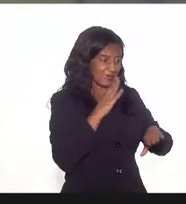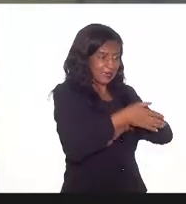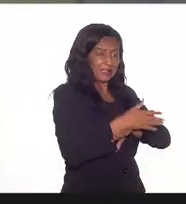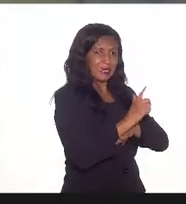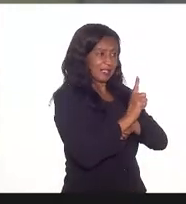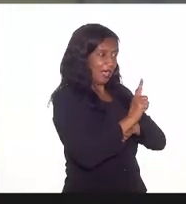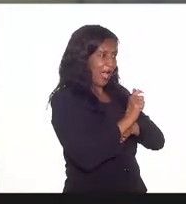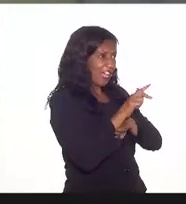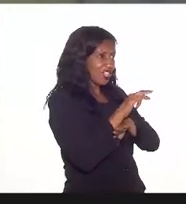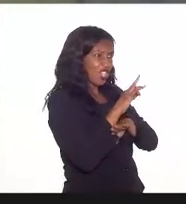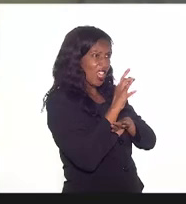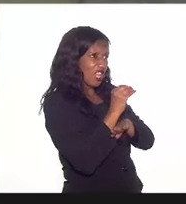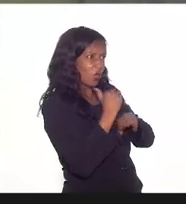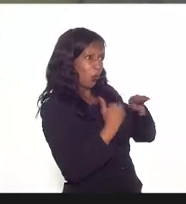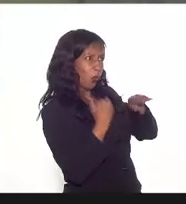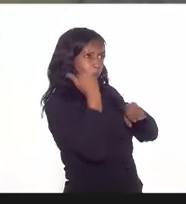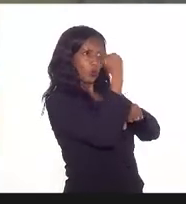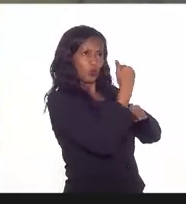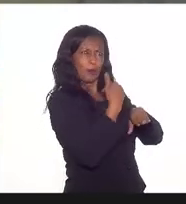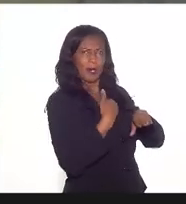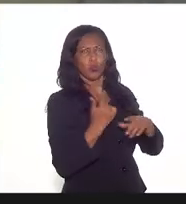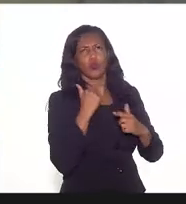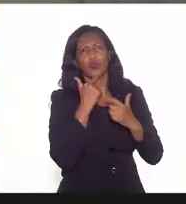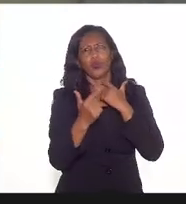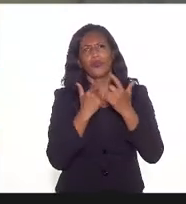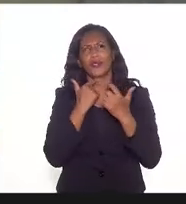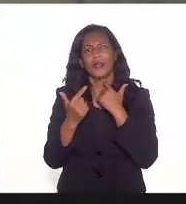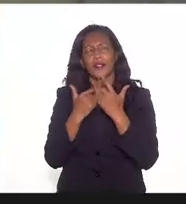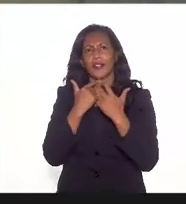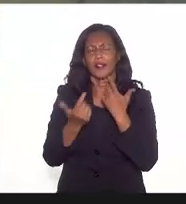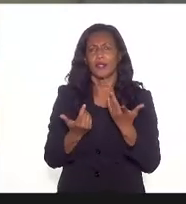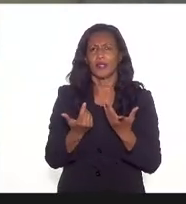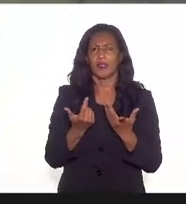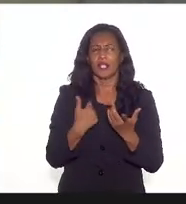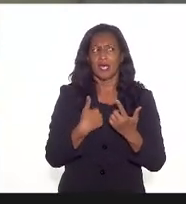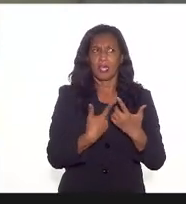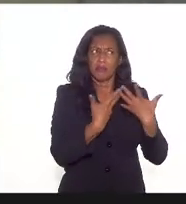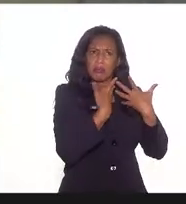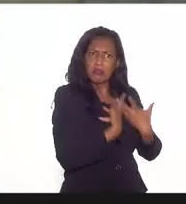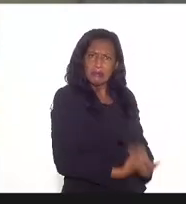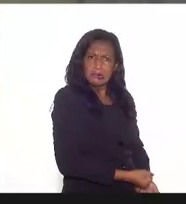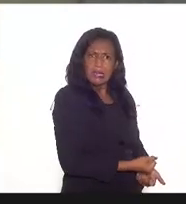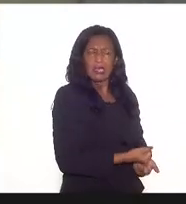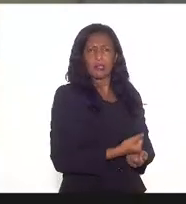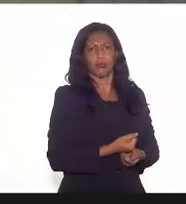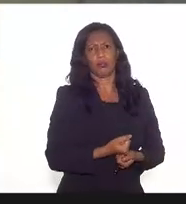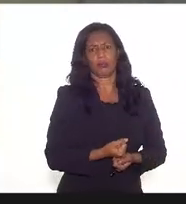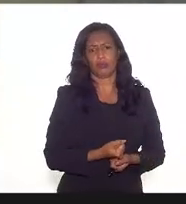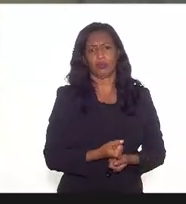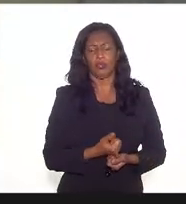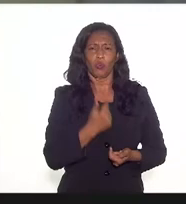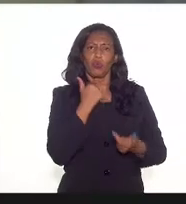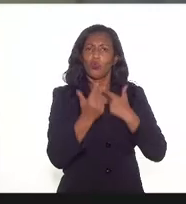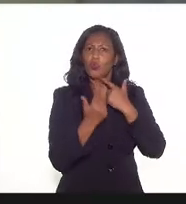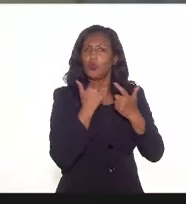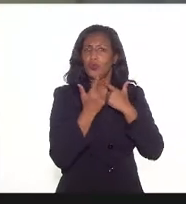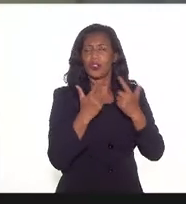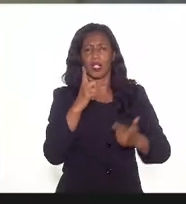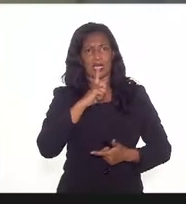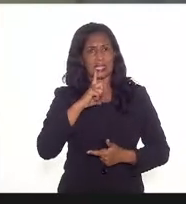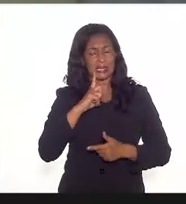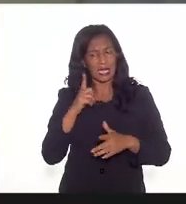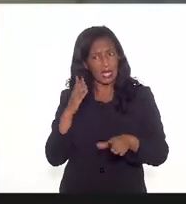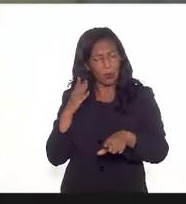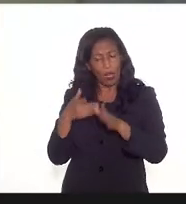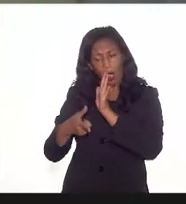no Supera, mas eu tenho muitas dúvidas se eu vou ser acatado, se não for. Eu quero tirar algumas dúvidas antes de